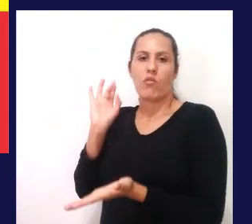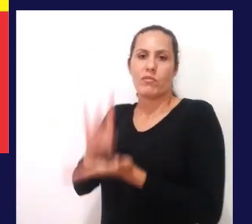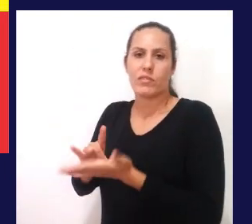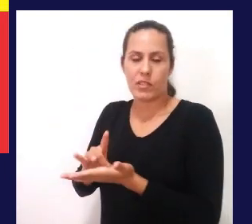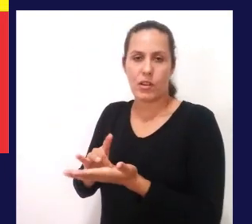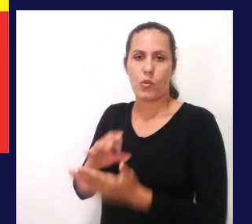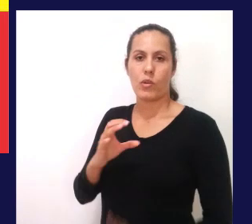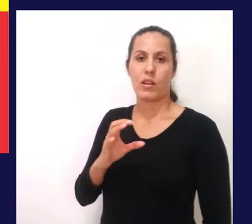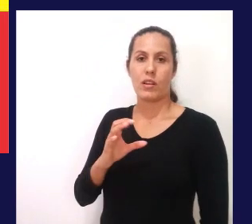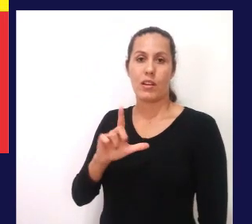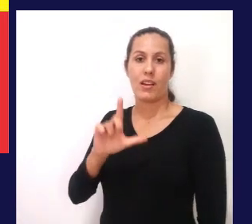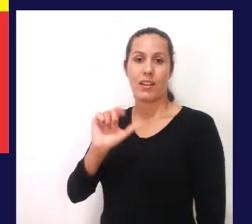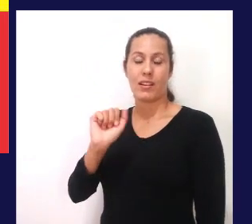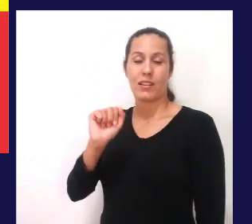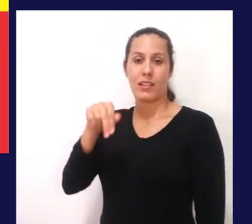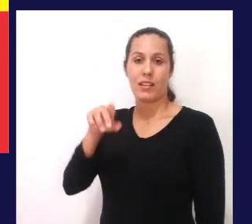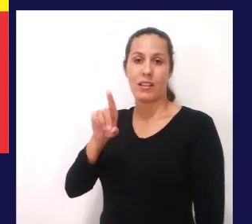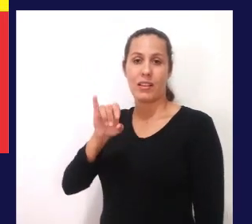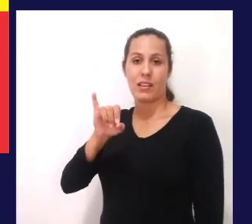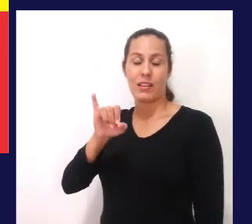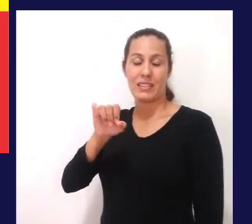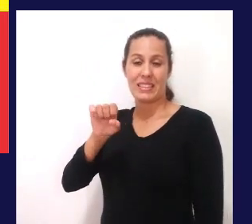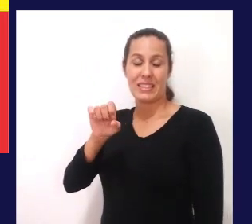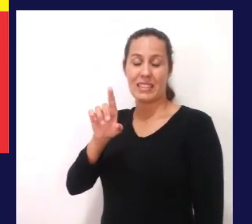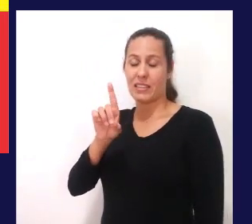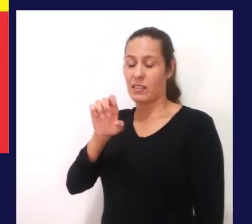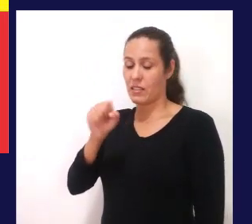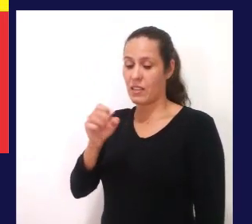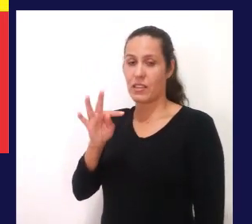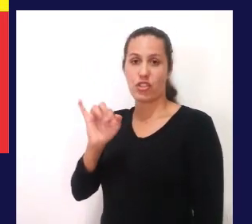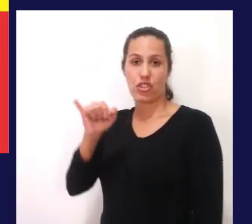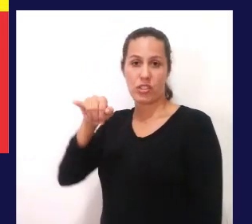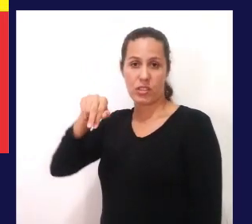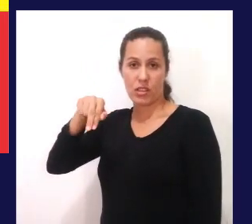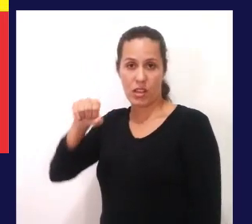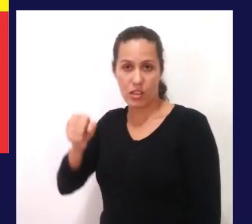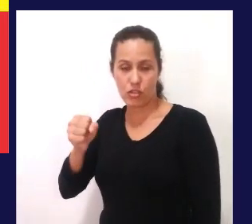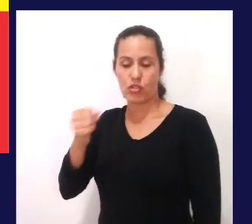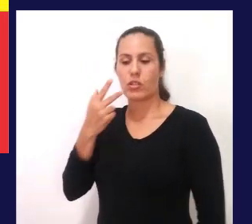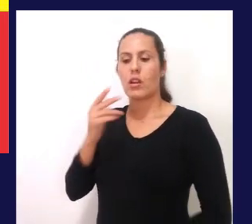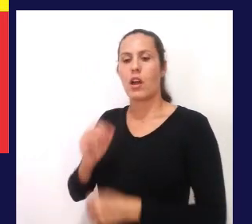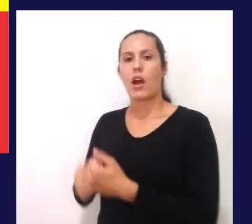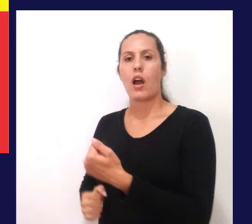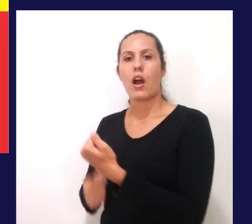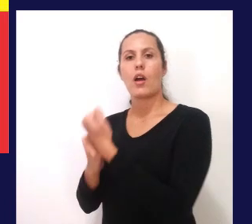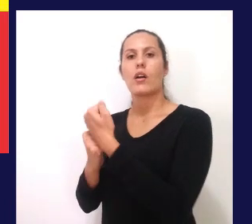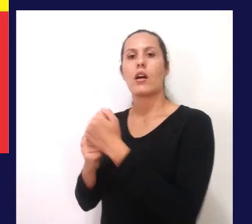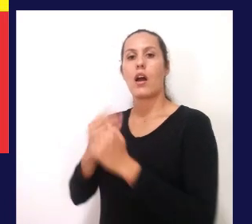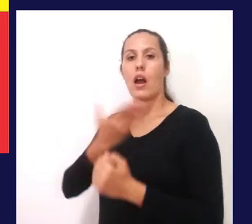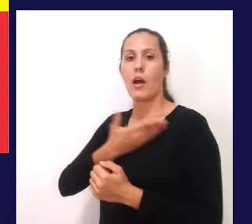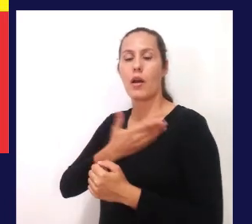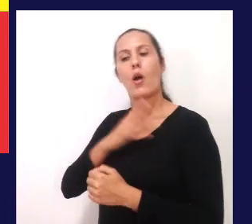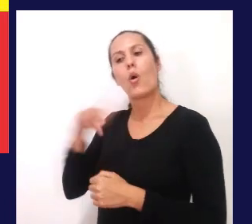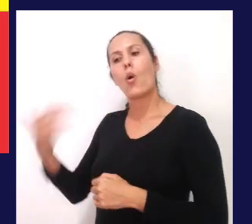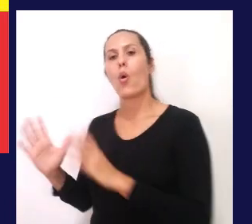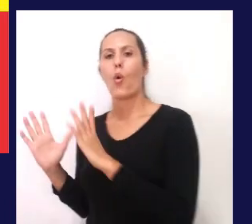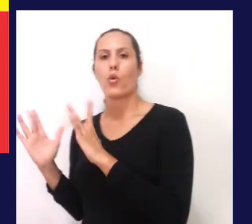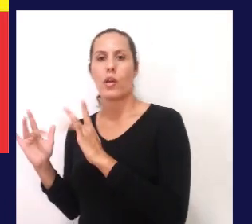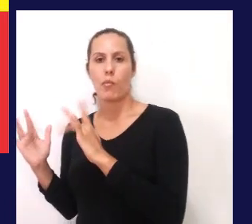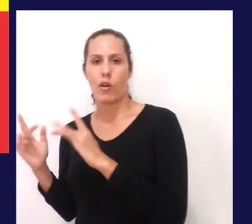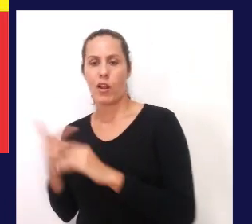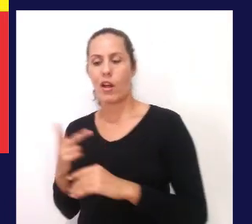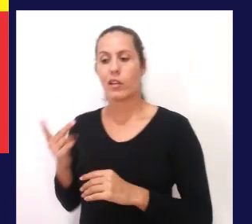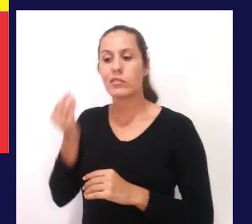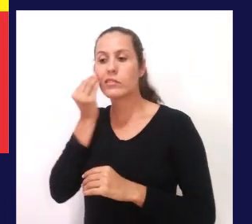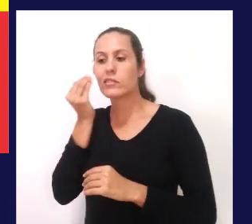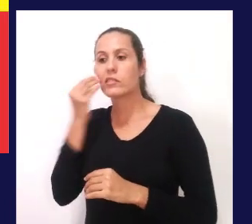clandestinas, que são influenciadas e ajudadas aí pelas amigas ou pelo namorado. A adolescente só